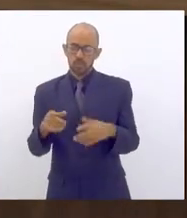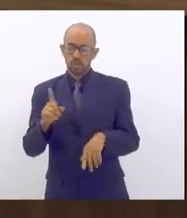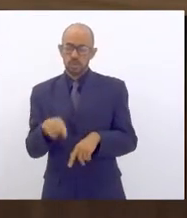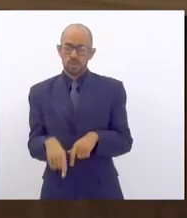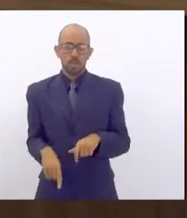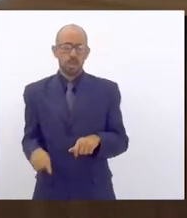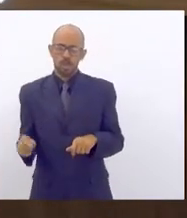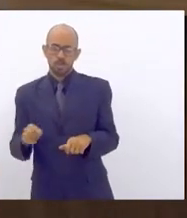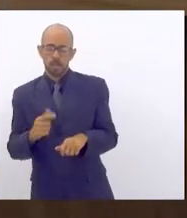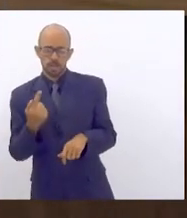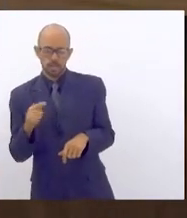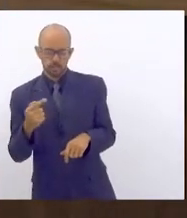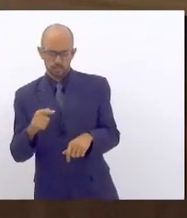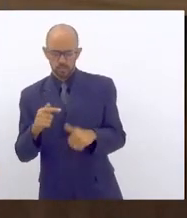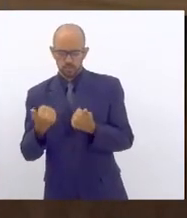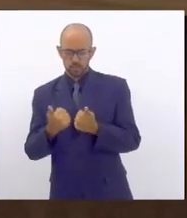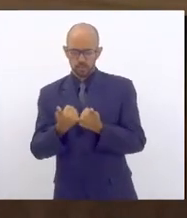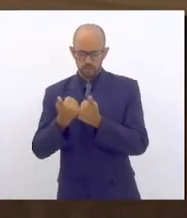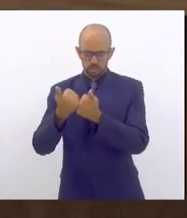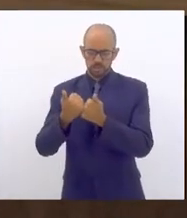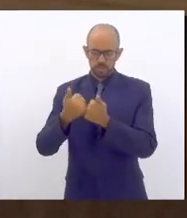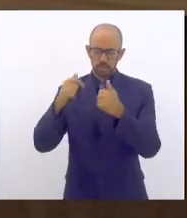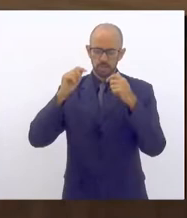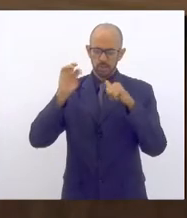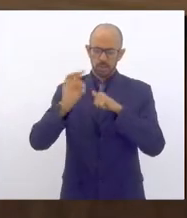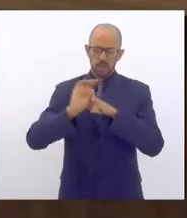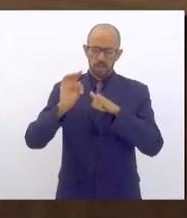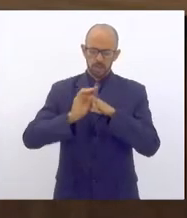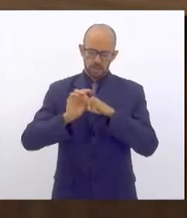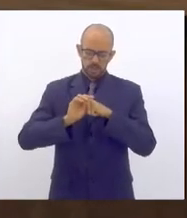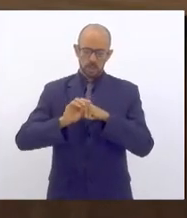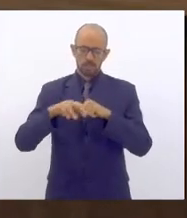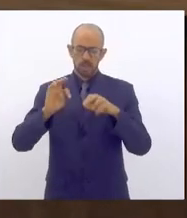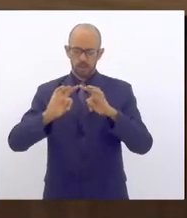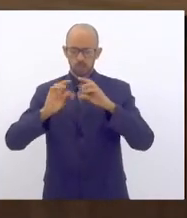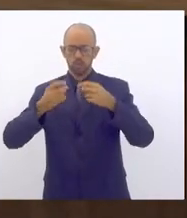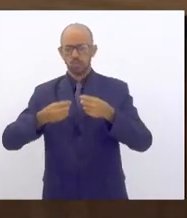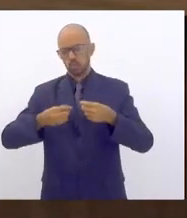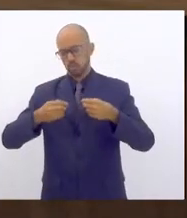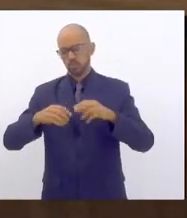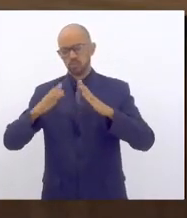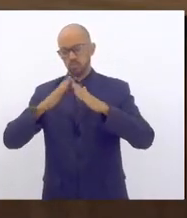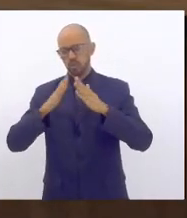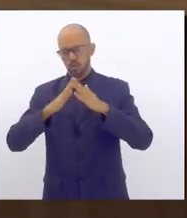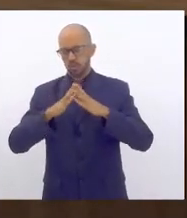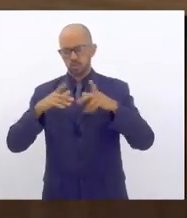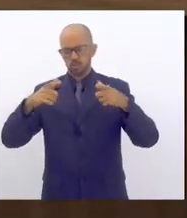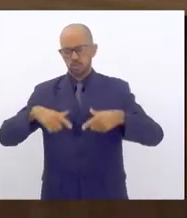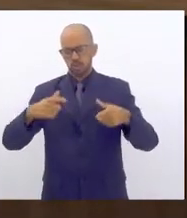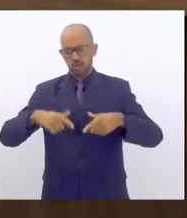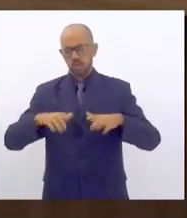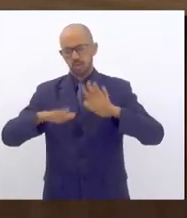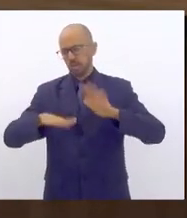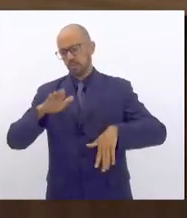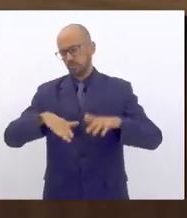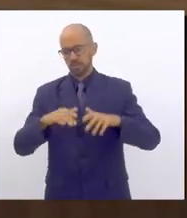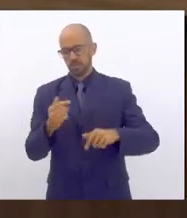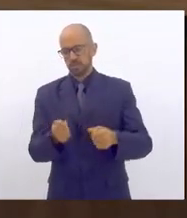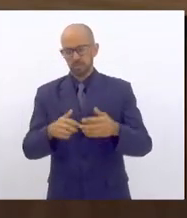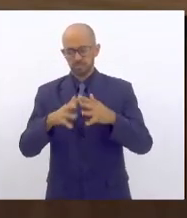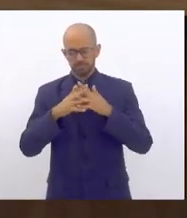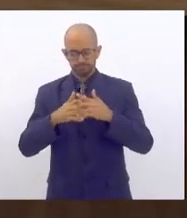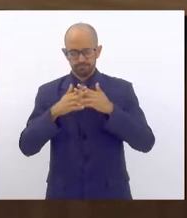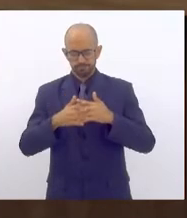assistência técnica humanitária àqueles que moram em áreas muitas vezes já precarizadas